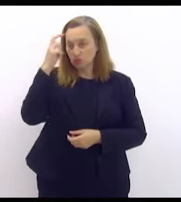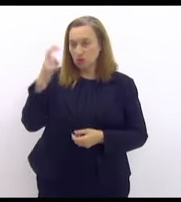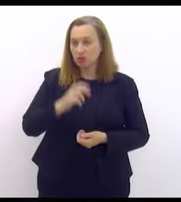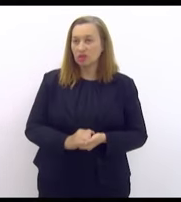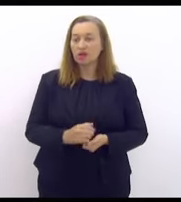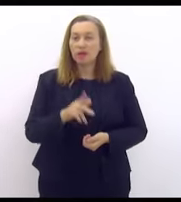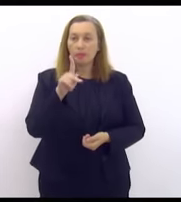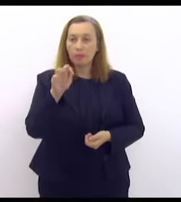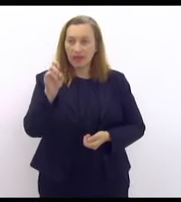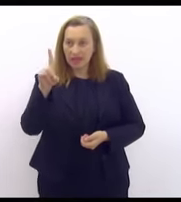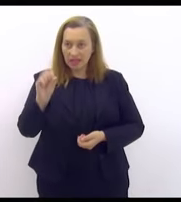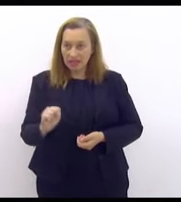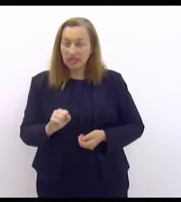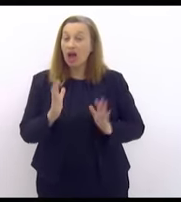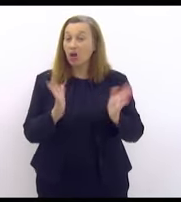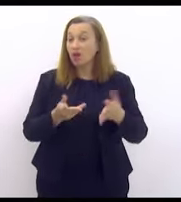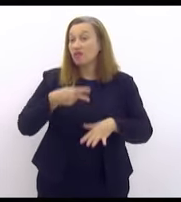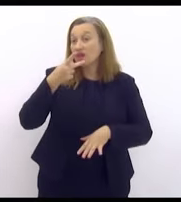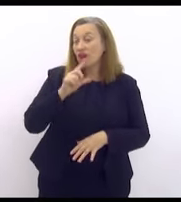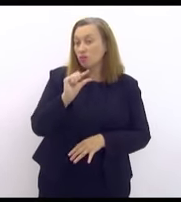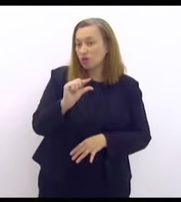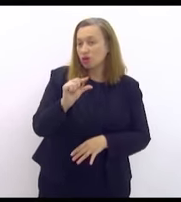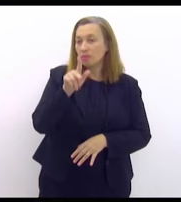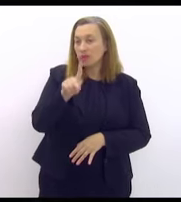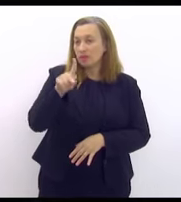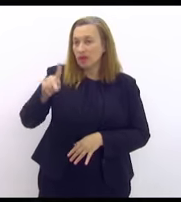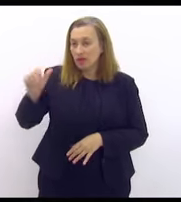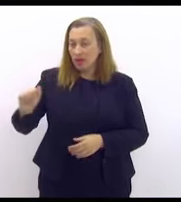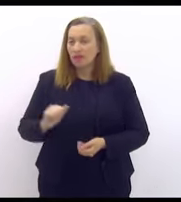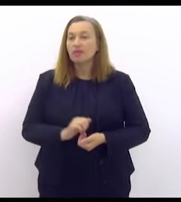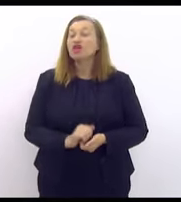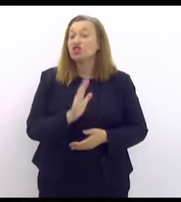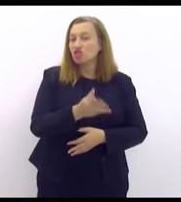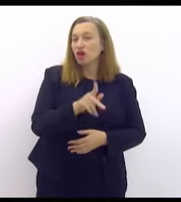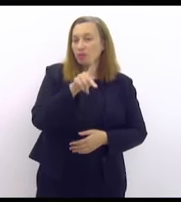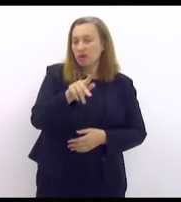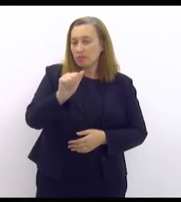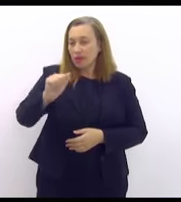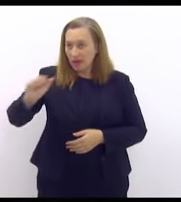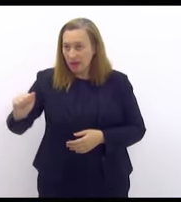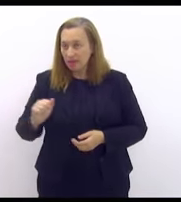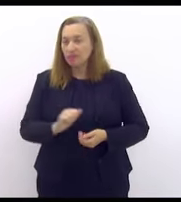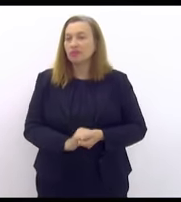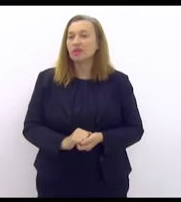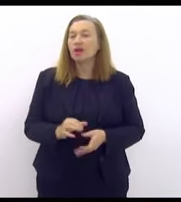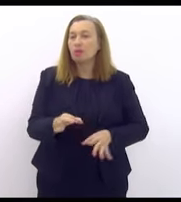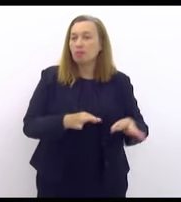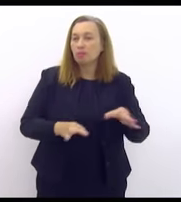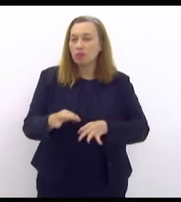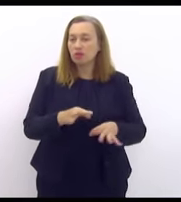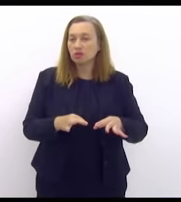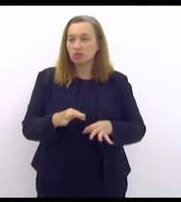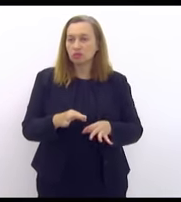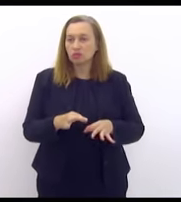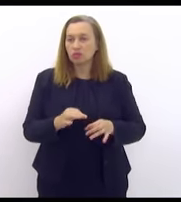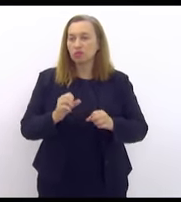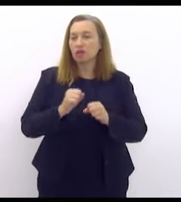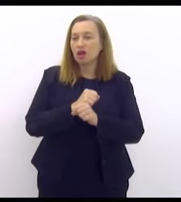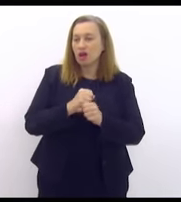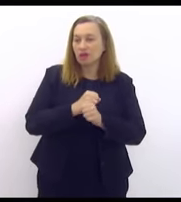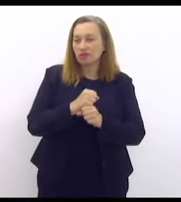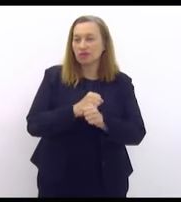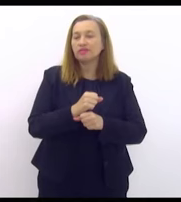PEDES. Agora vamos falar um pouquinho do PPA. Já o PPA, que é o Plano Plurianual, é o nosso planejamento de médio